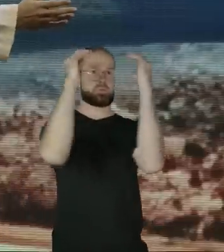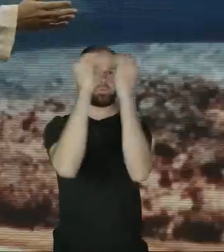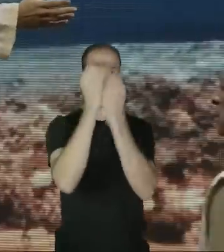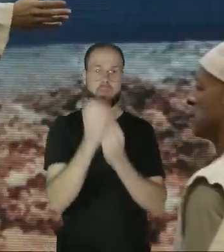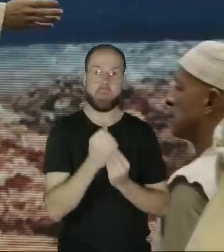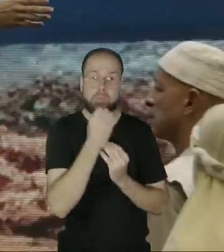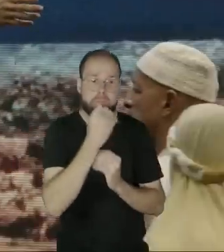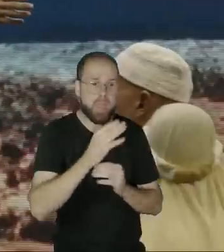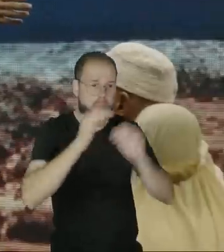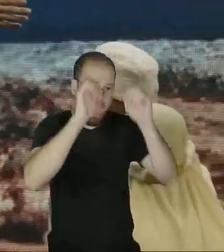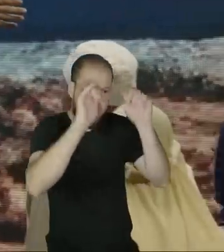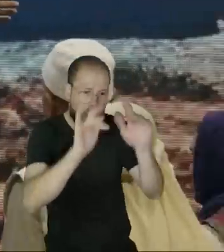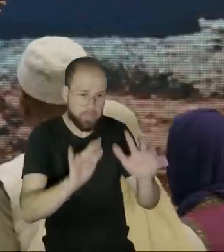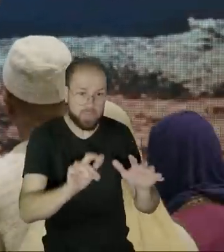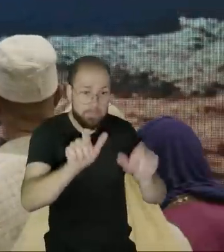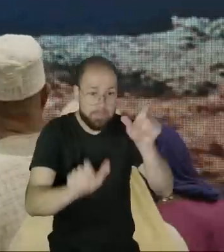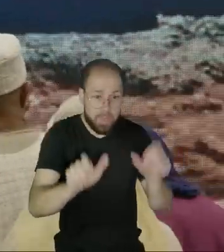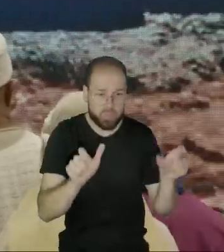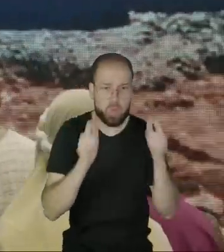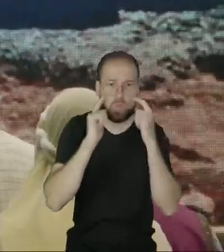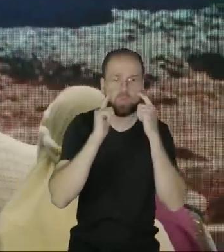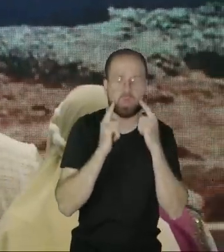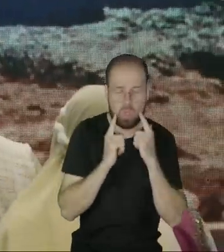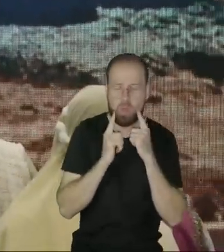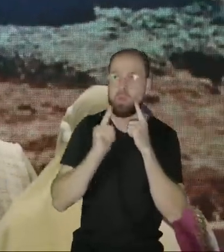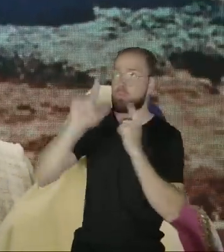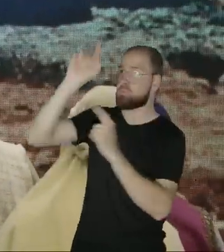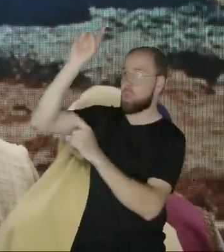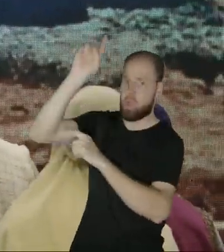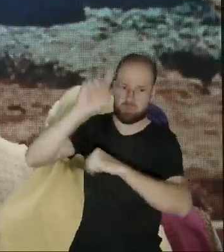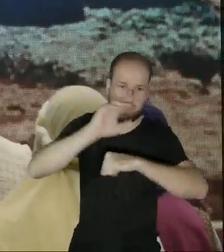Bem-aventurados os que choram, porque serão consolados.